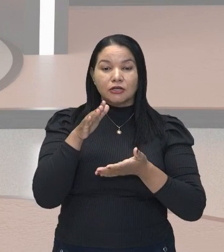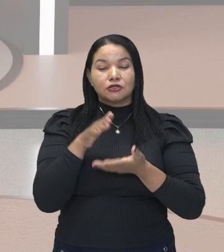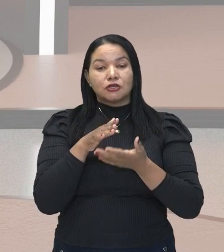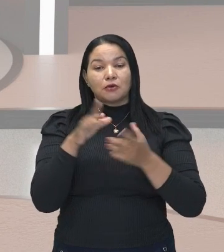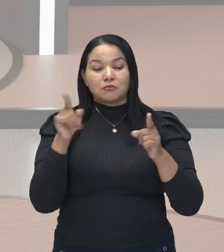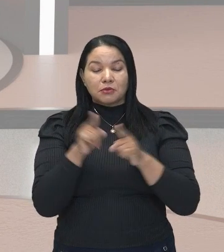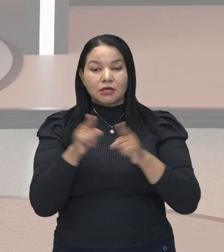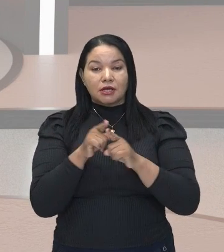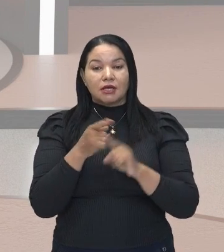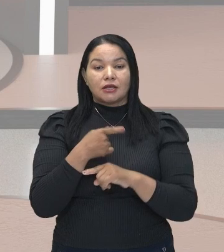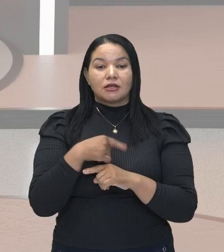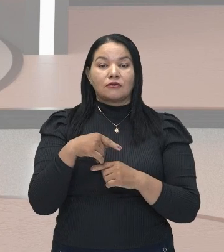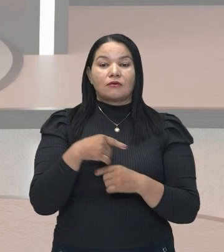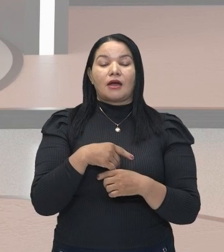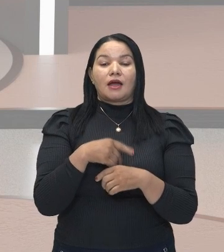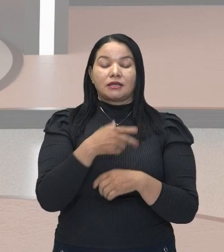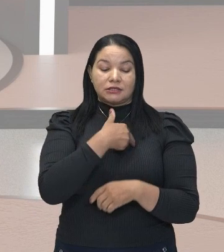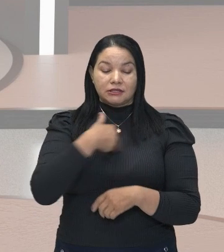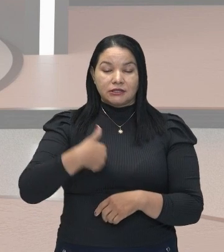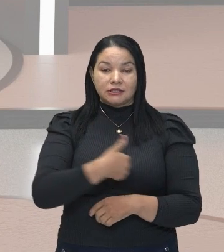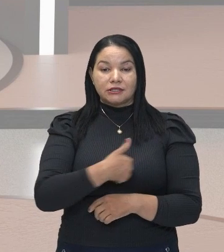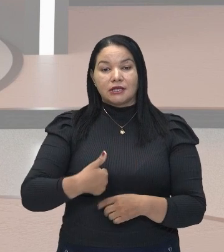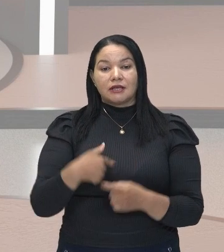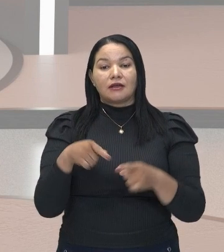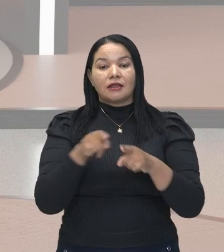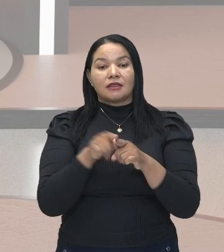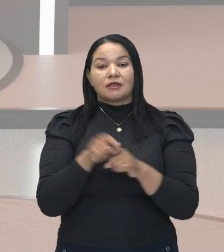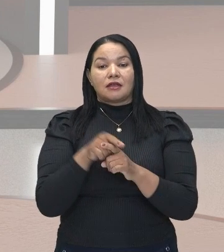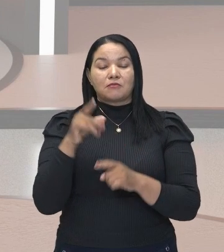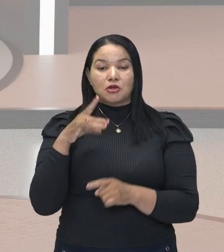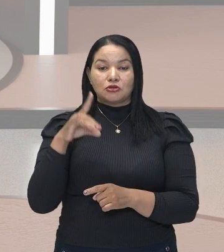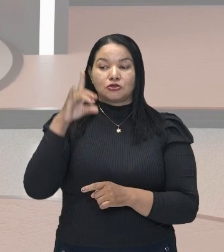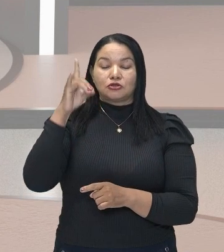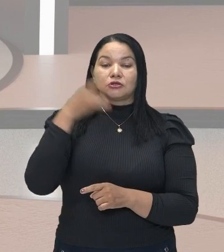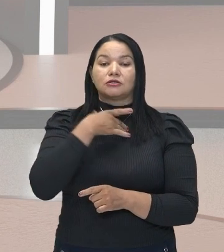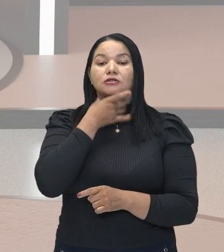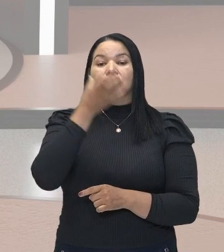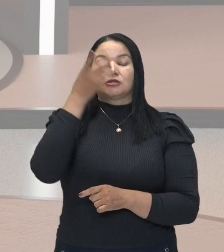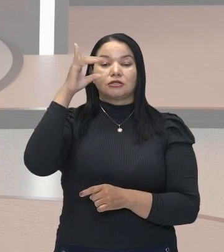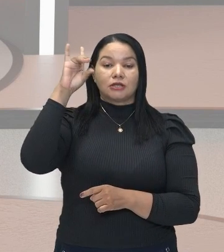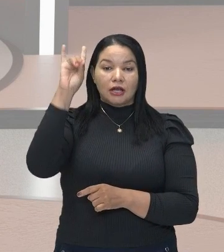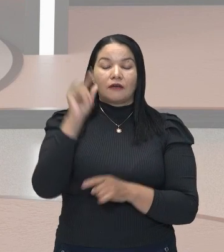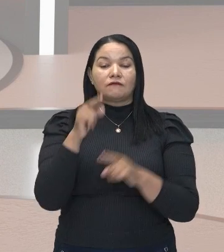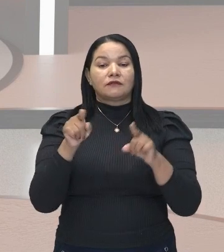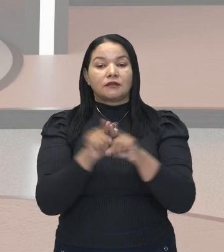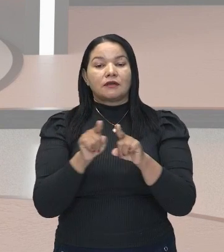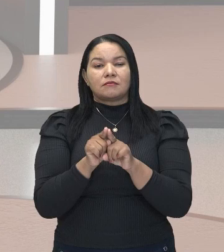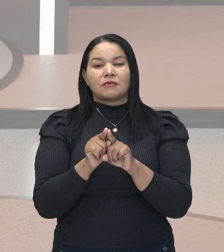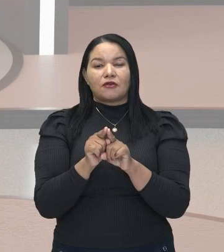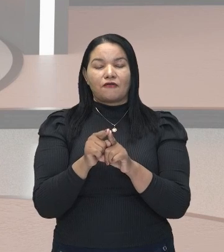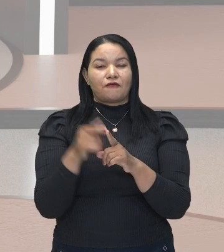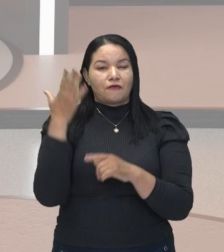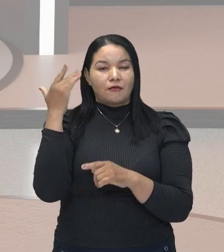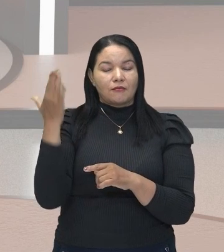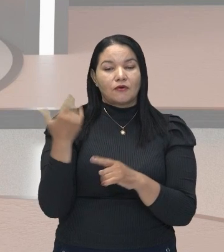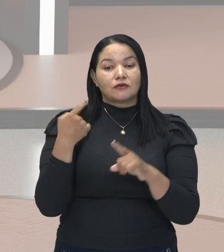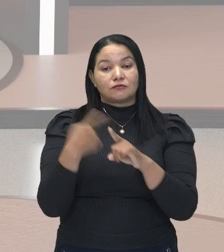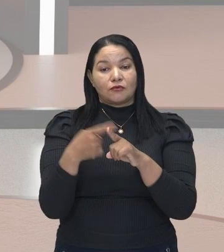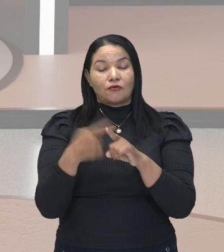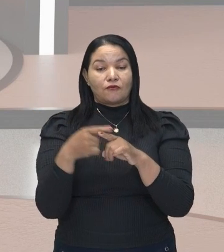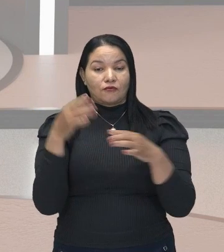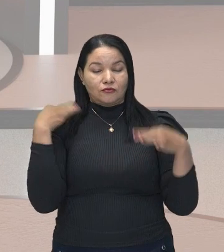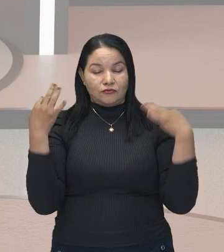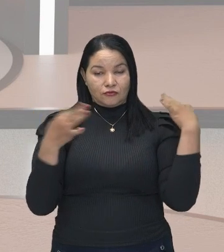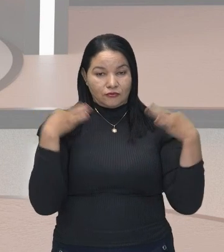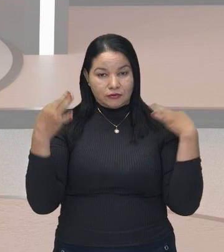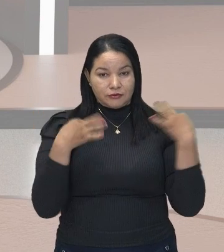as zebras, girafas, né? As grandes savanas africanas também, que são bem famosas em relação ao seu turismo, tá?